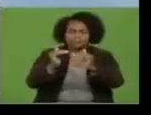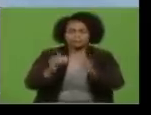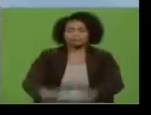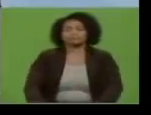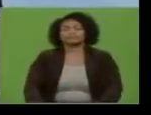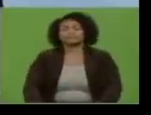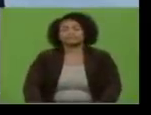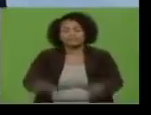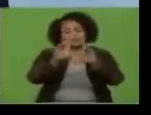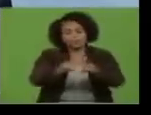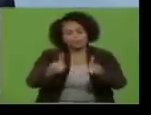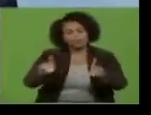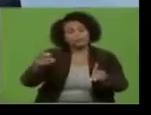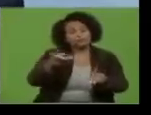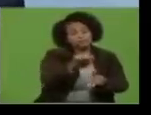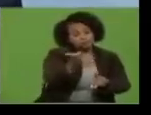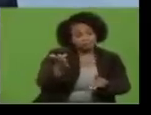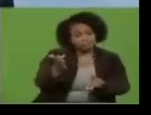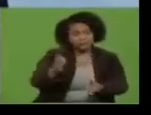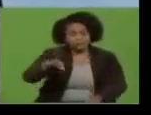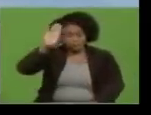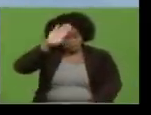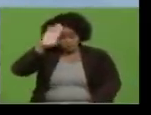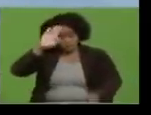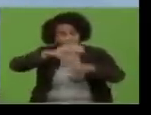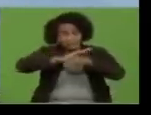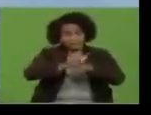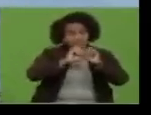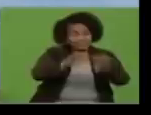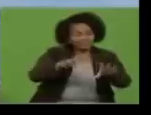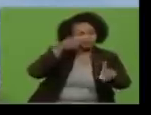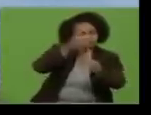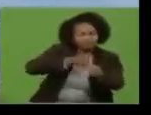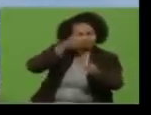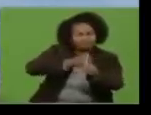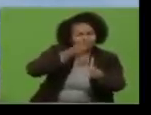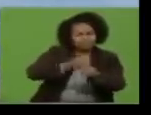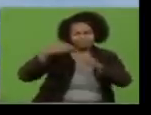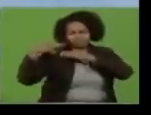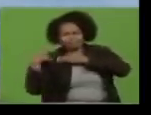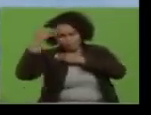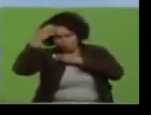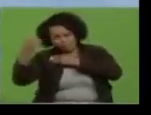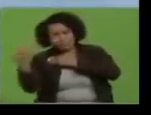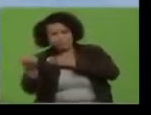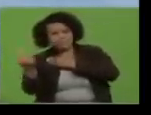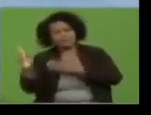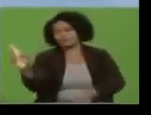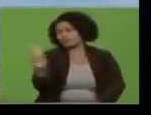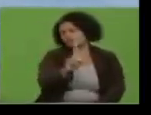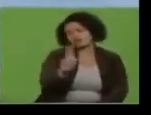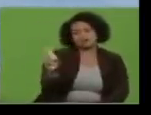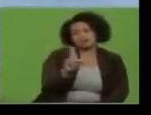Compatriotas, esta luta contra a doença não compete apenas ao Estado ou